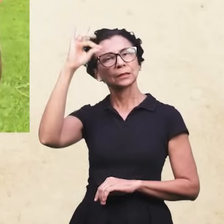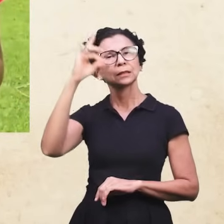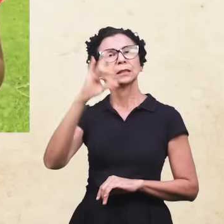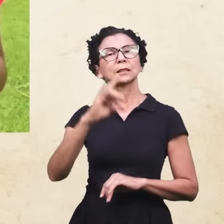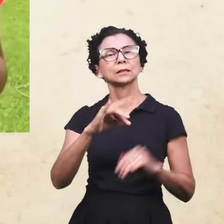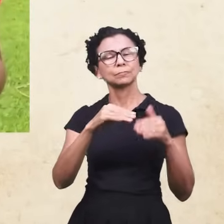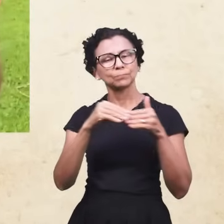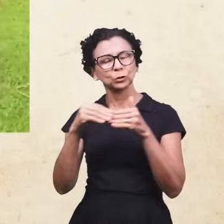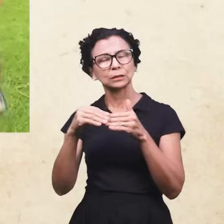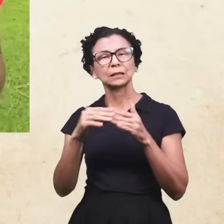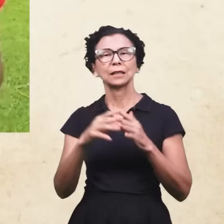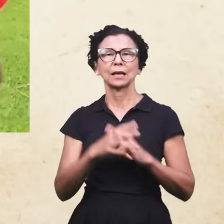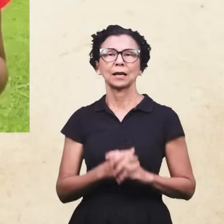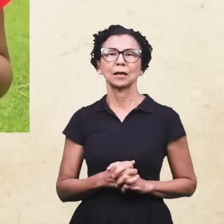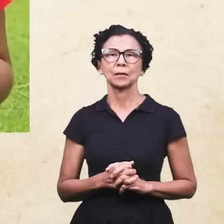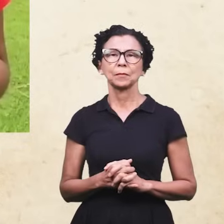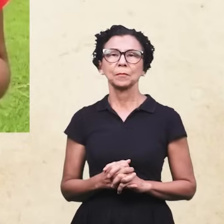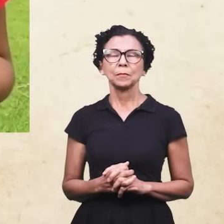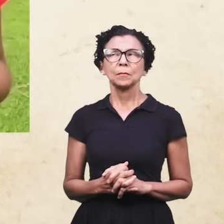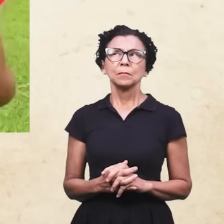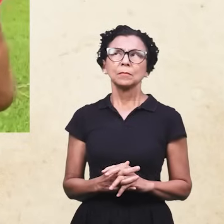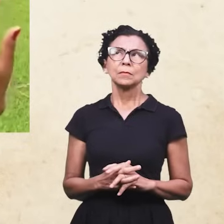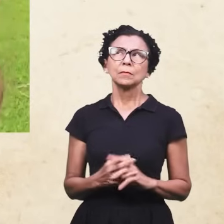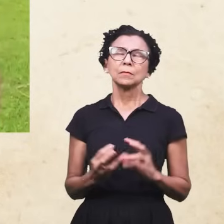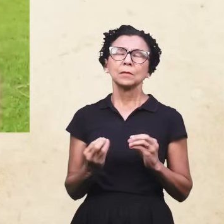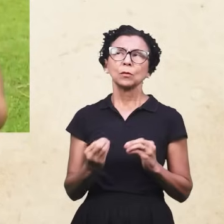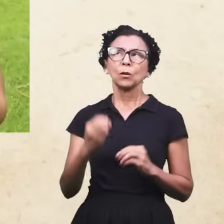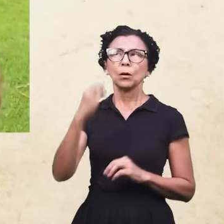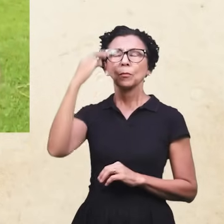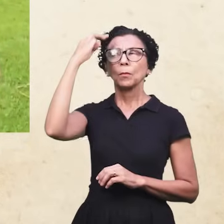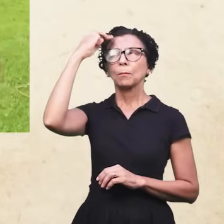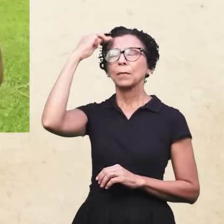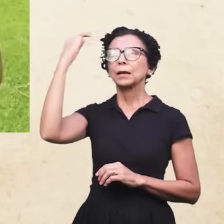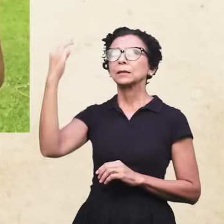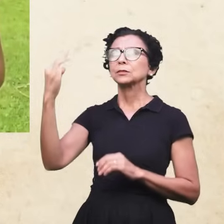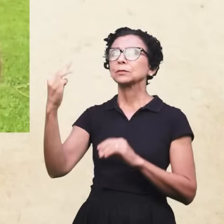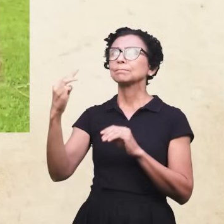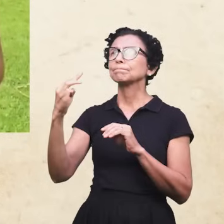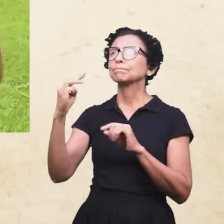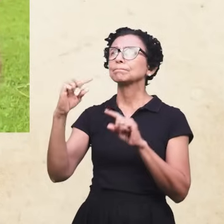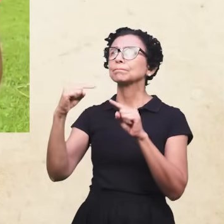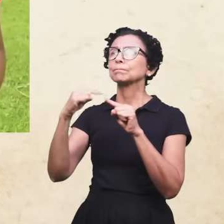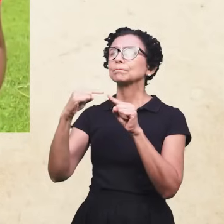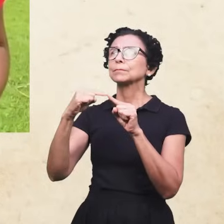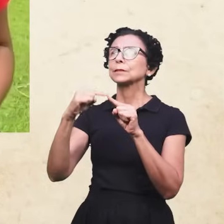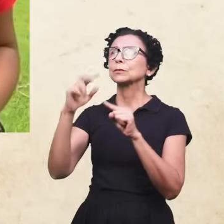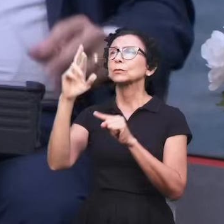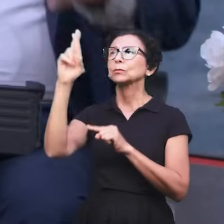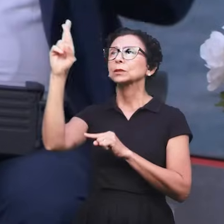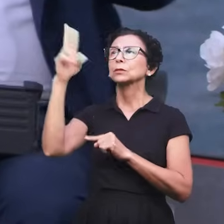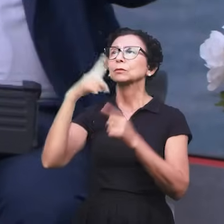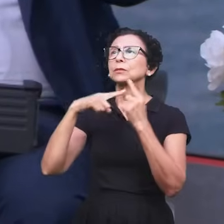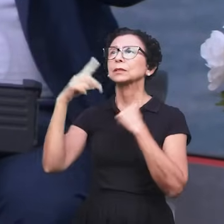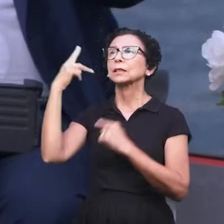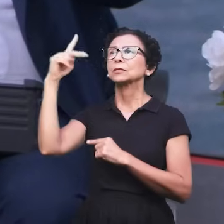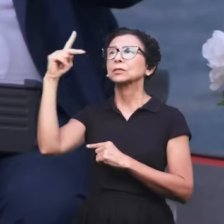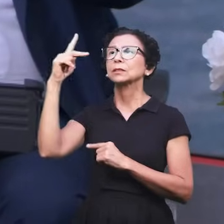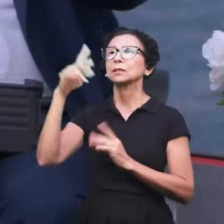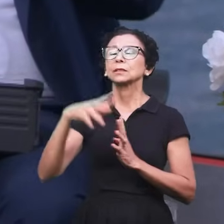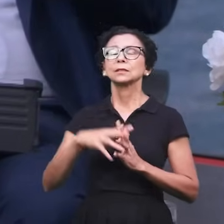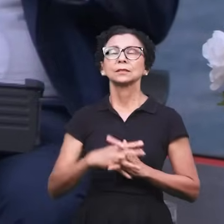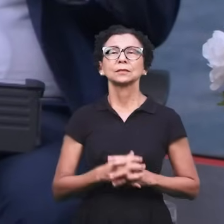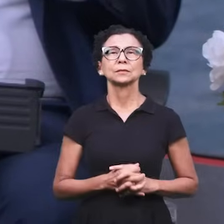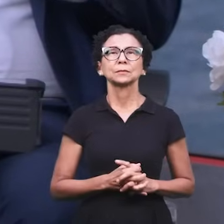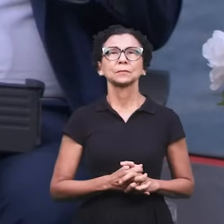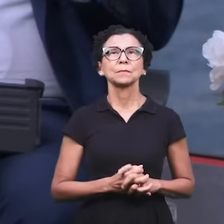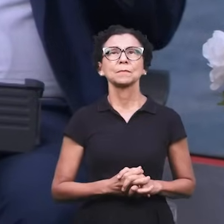como alinhar a nossa mente com aquilo que o Senhor tem reservado para cada um de nós? Amém. A paz do Senhor. Só um registro,